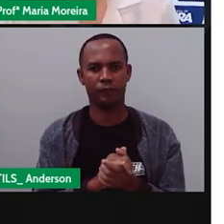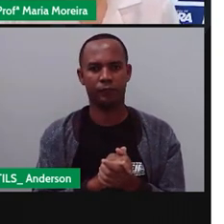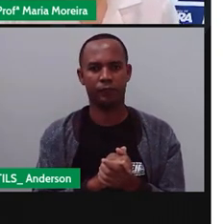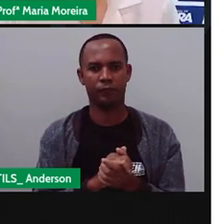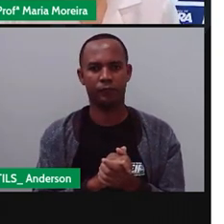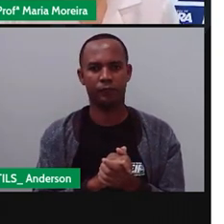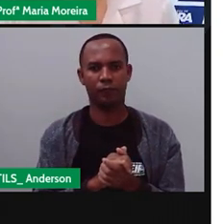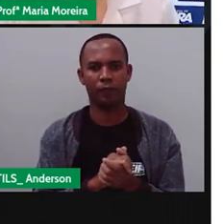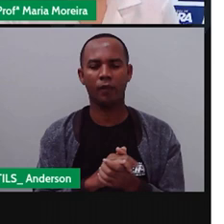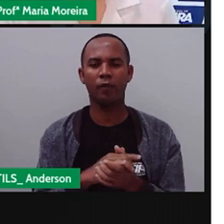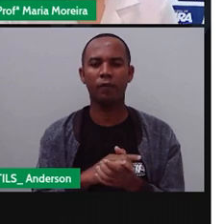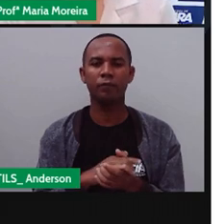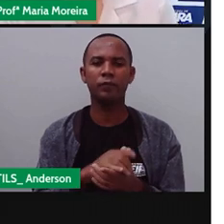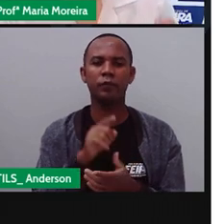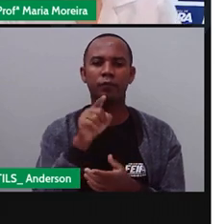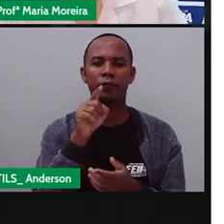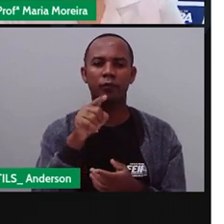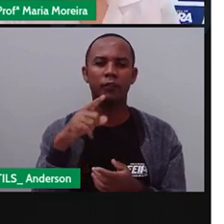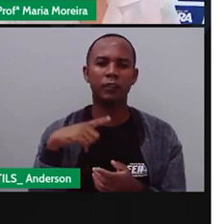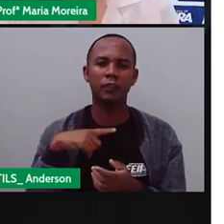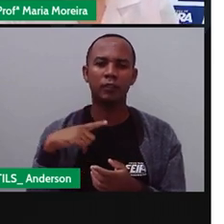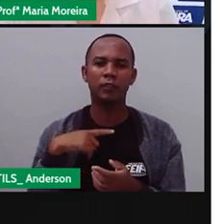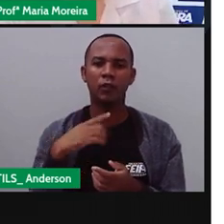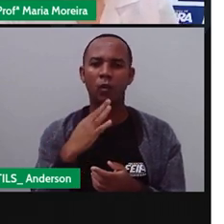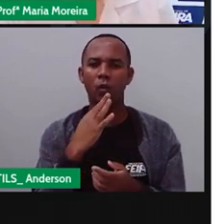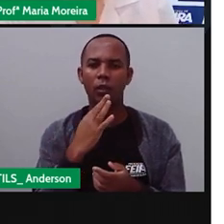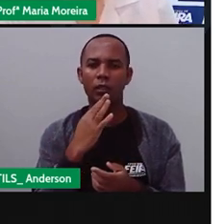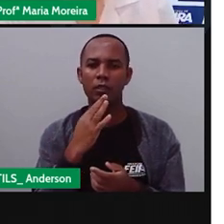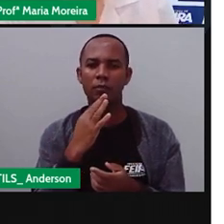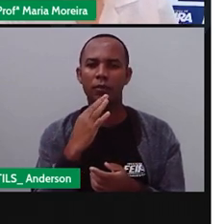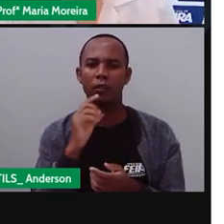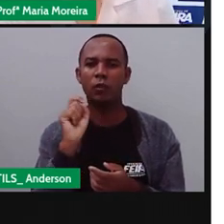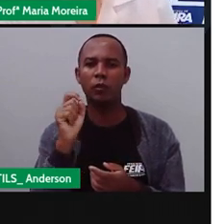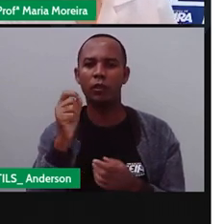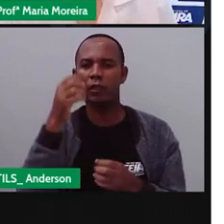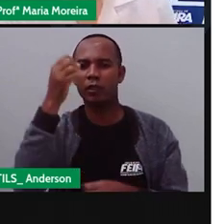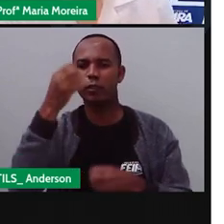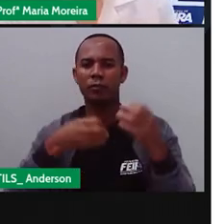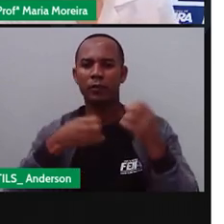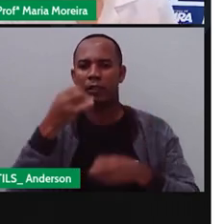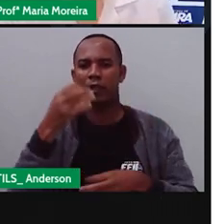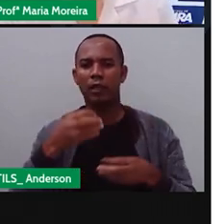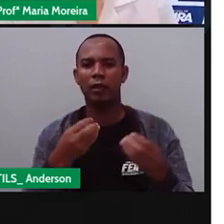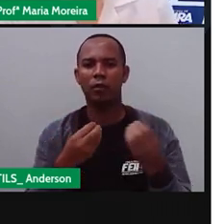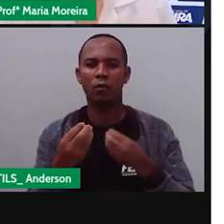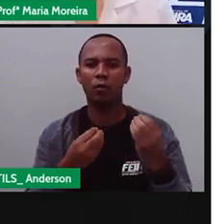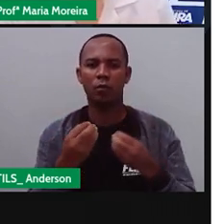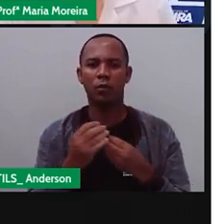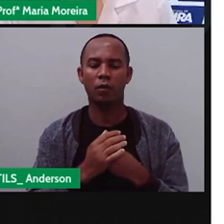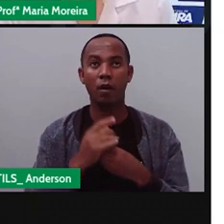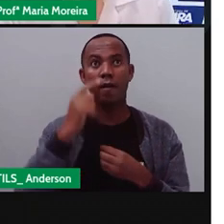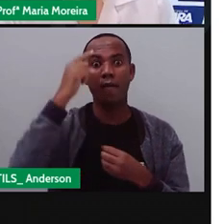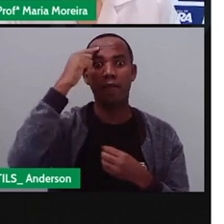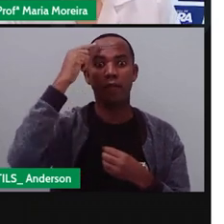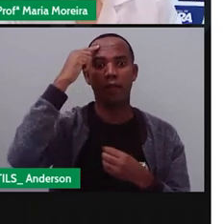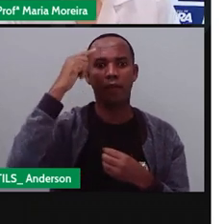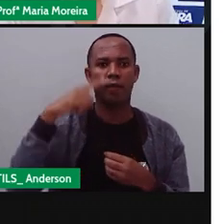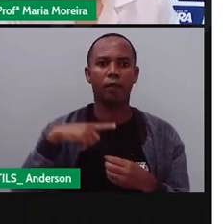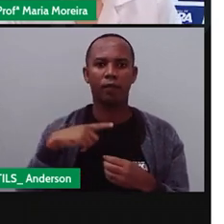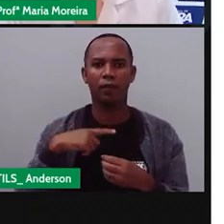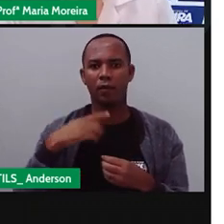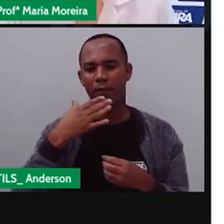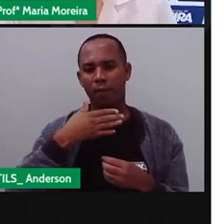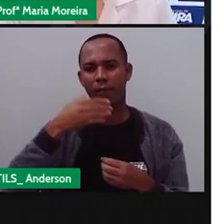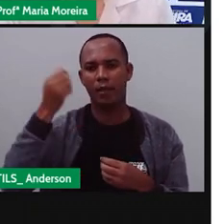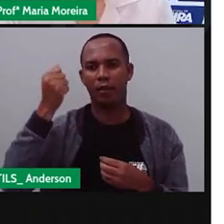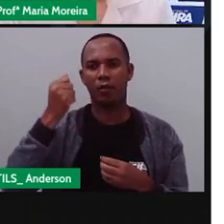Bom, tenha conhecimento sobre aquilo que você vai dizer, né? Pois quanto mais ideias surgirem, mais o texto se tornará o